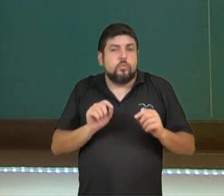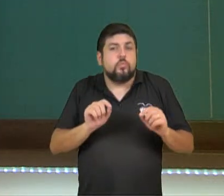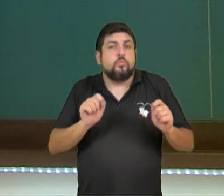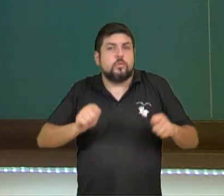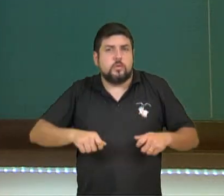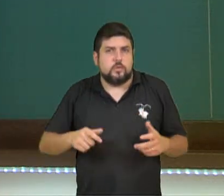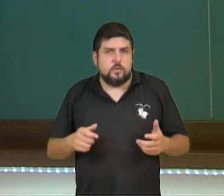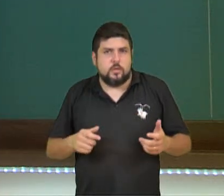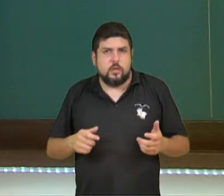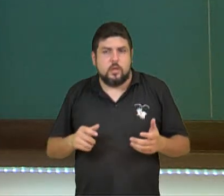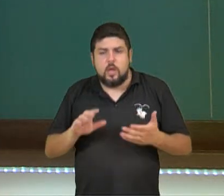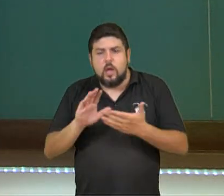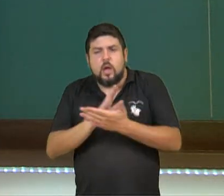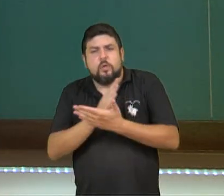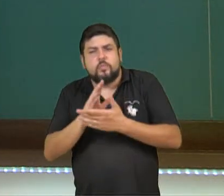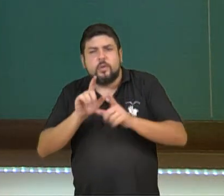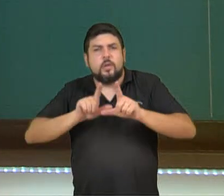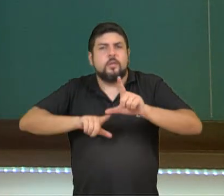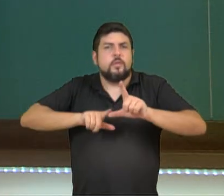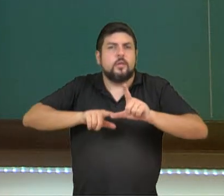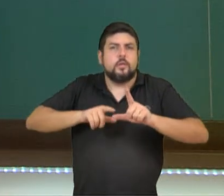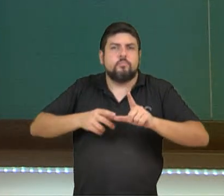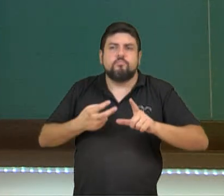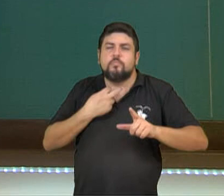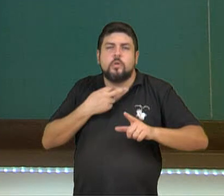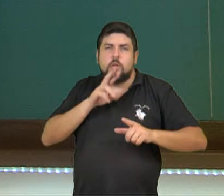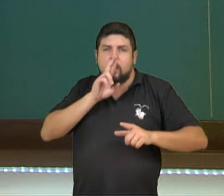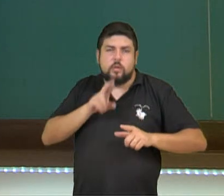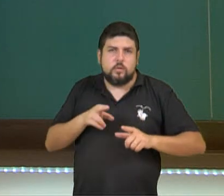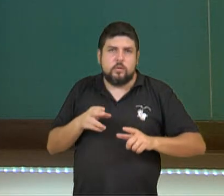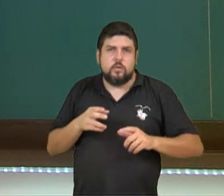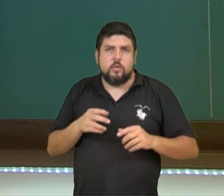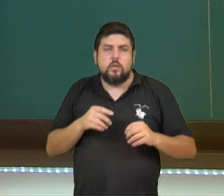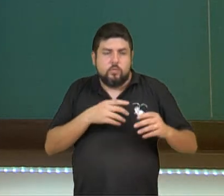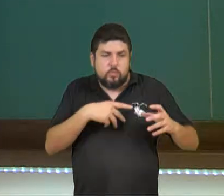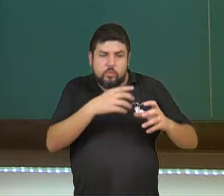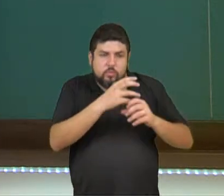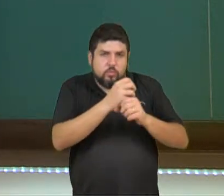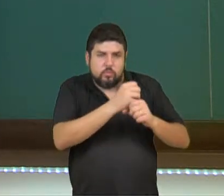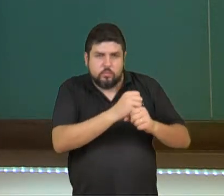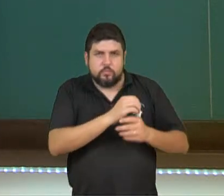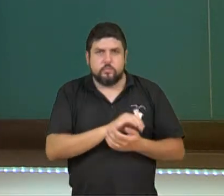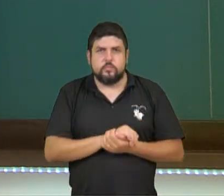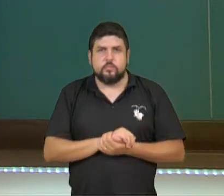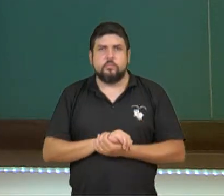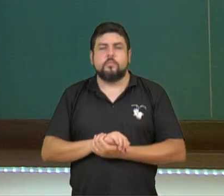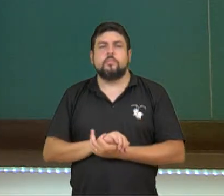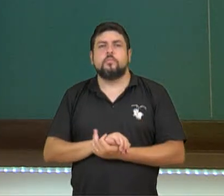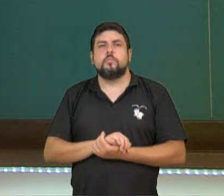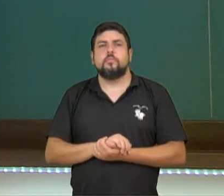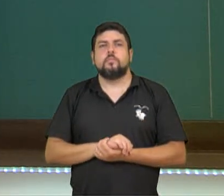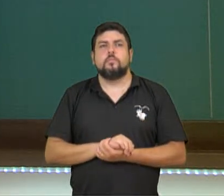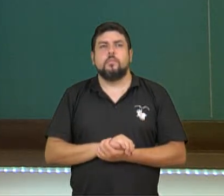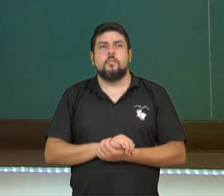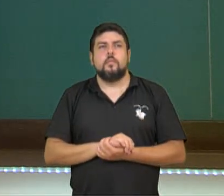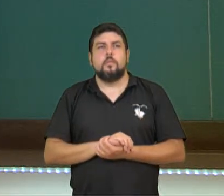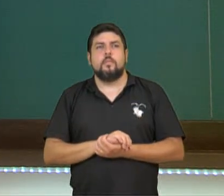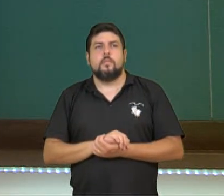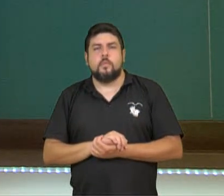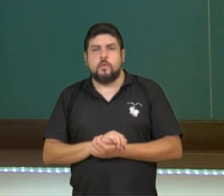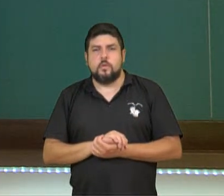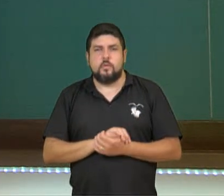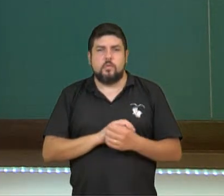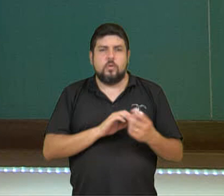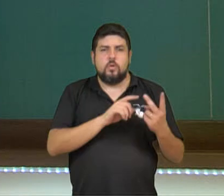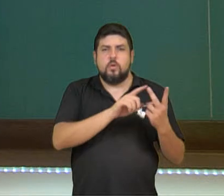que vai ficar indicada, porque tem letra, né? Então olha aqui, ó, essa potência aqui, ó, eleva ao quadrado 2 e o x, 2 ao quadrado 4, x